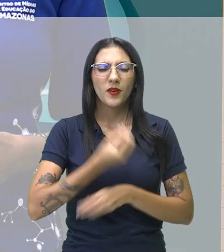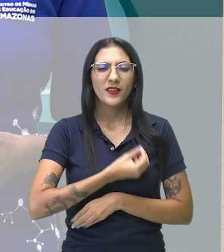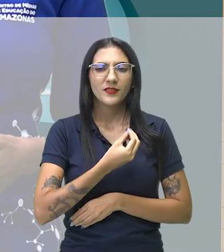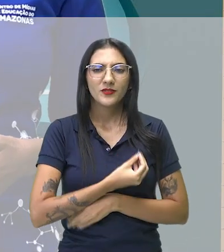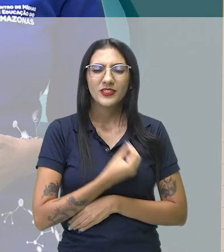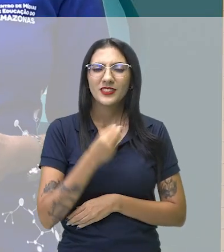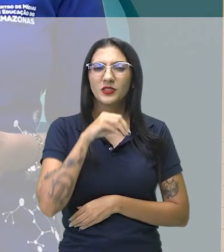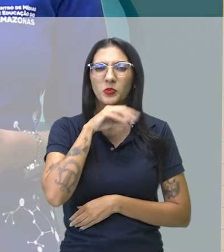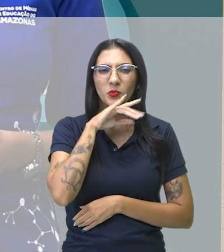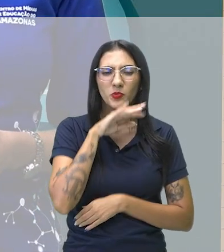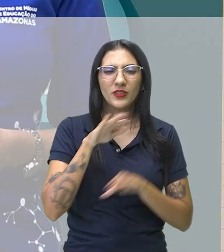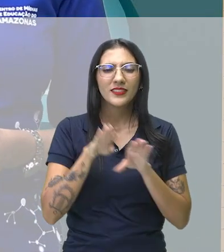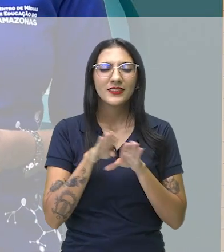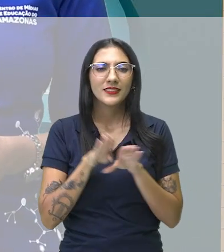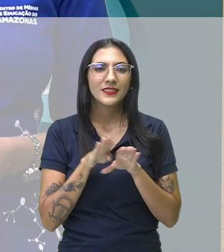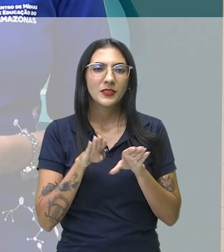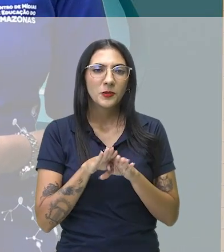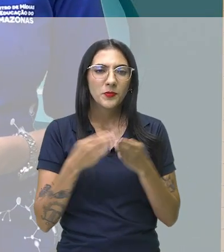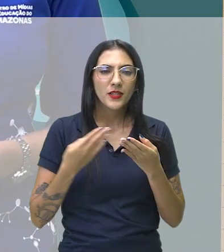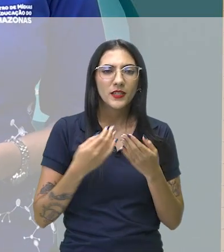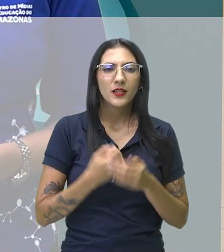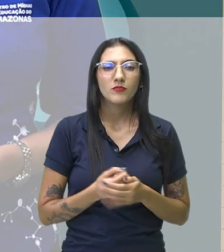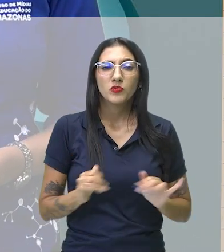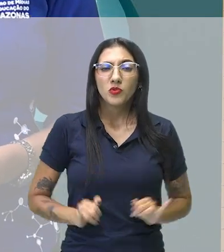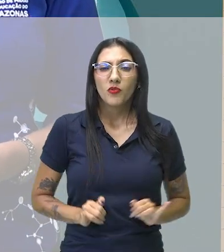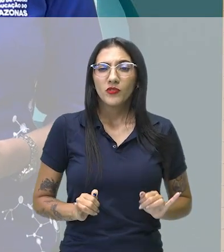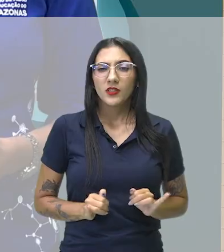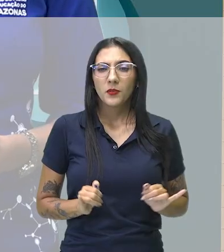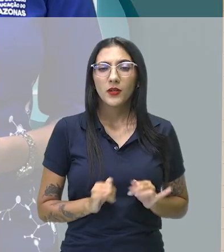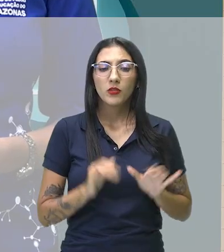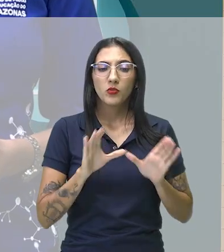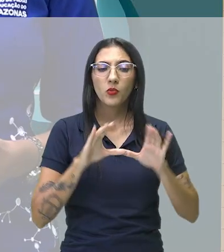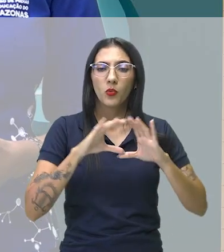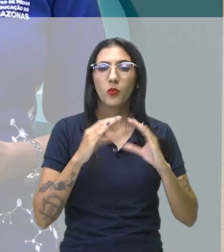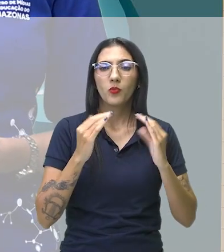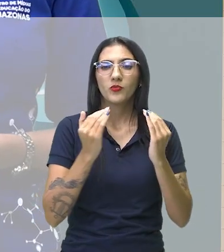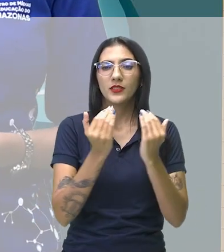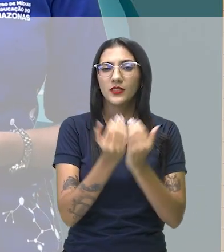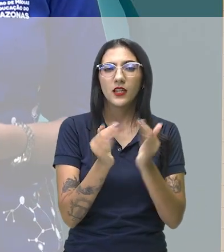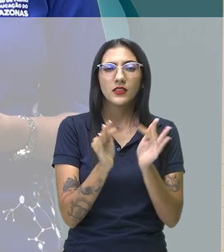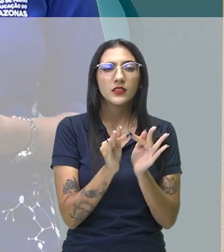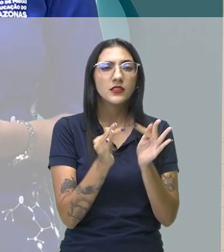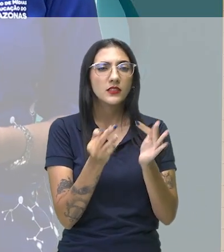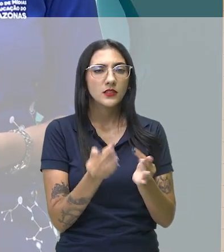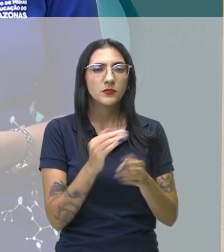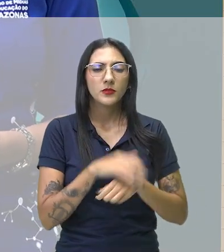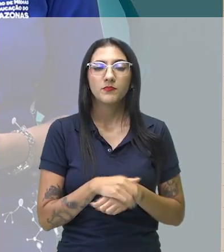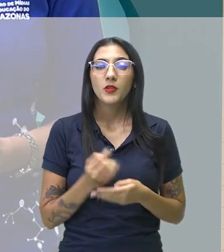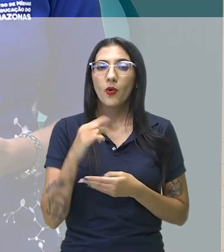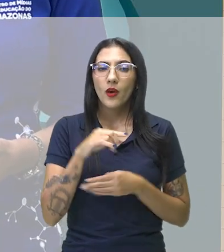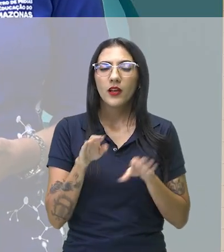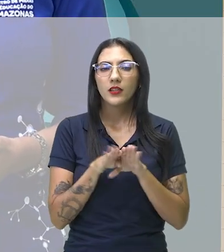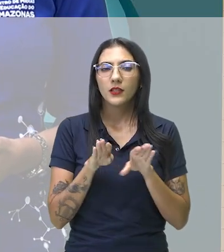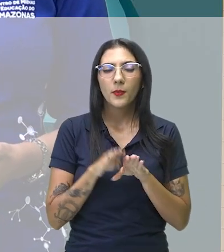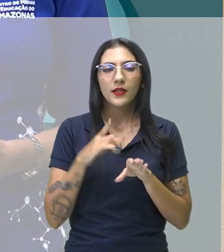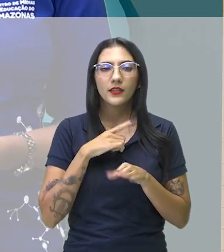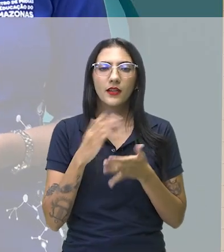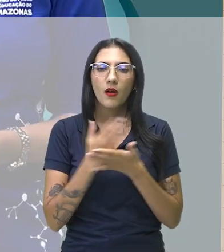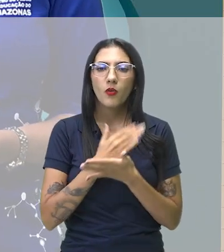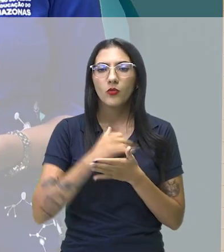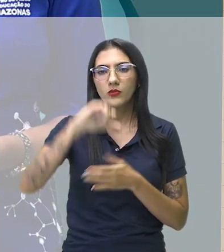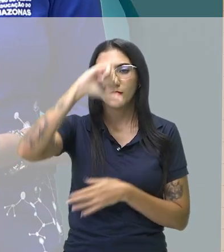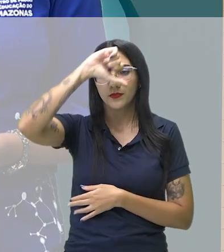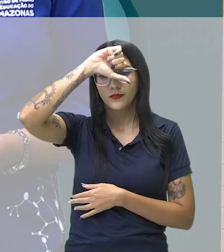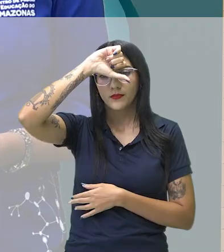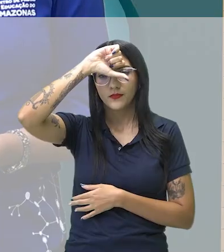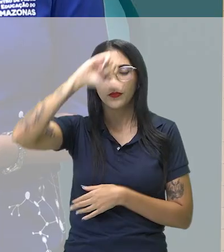vida precária e da marginalização enfrentada por comunidades vulneráveis. Ela também desafia estereótipos